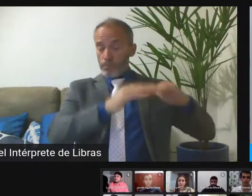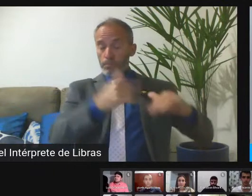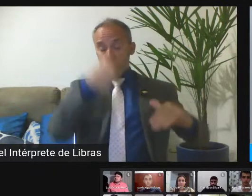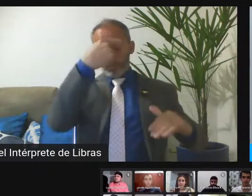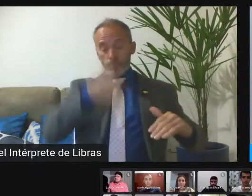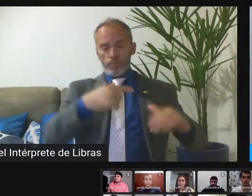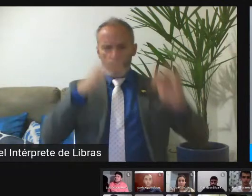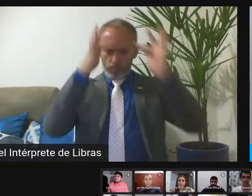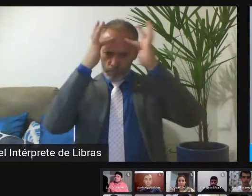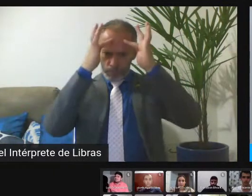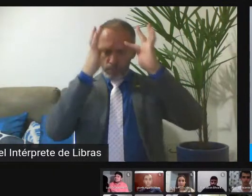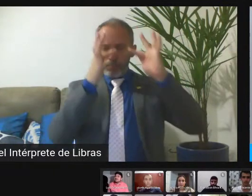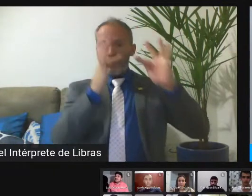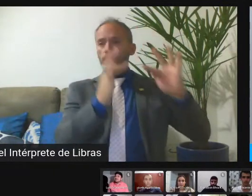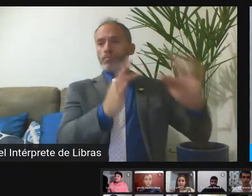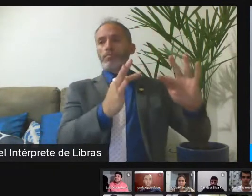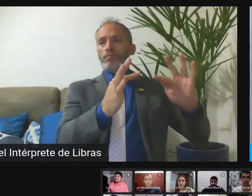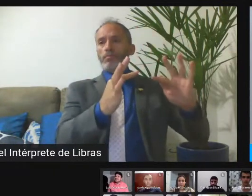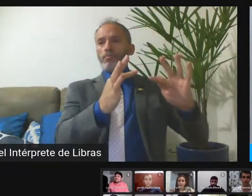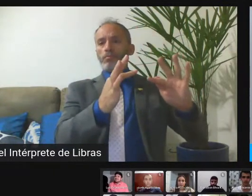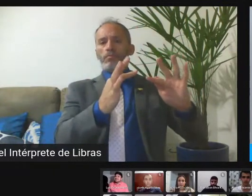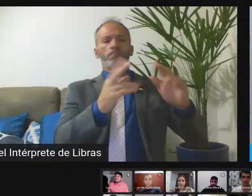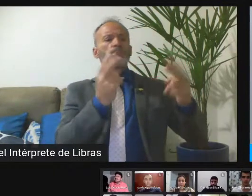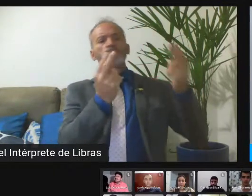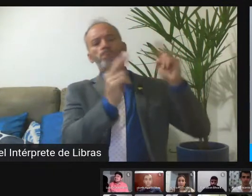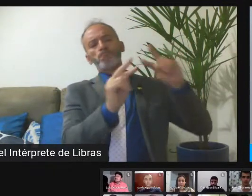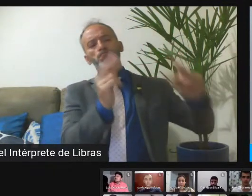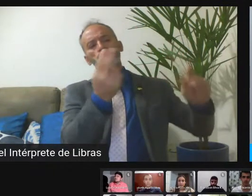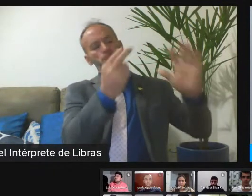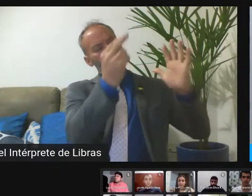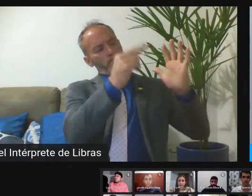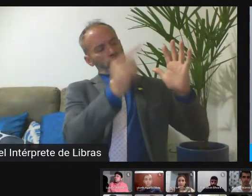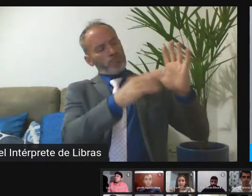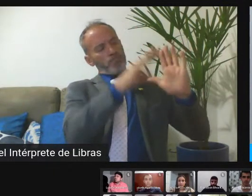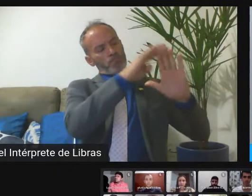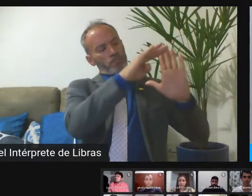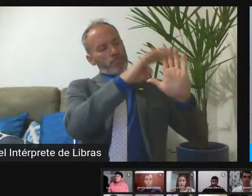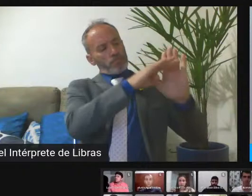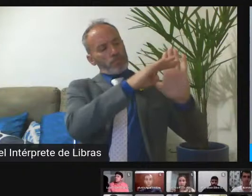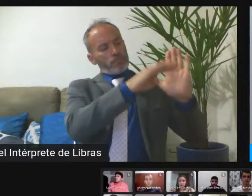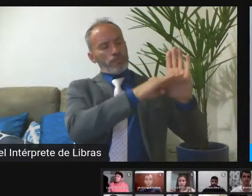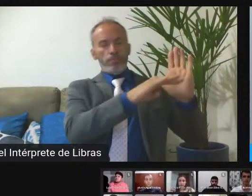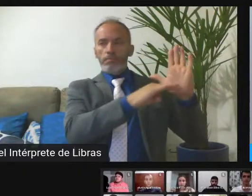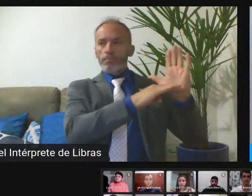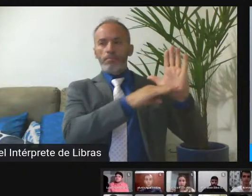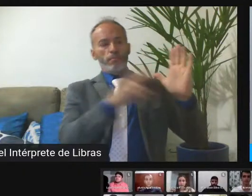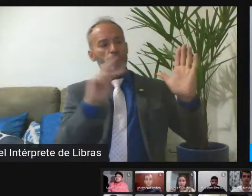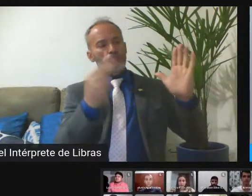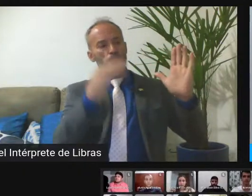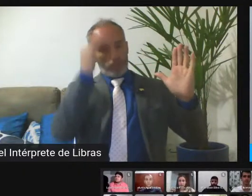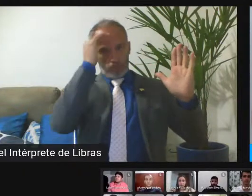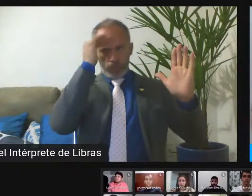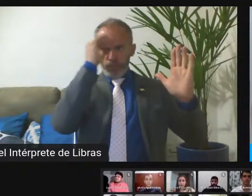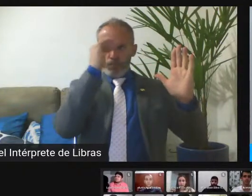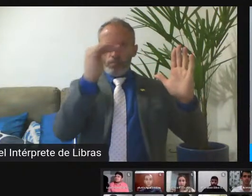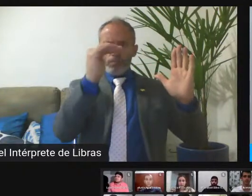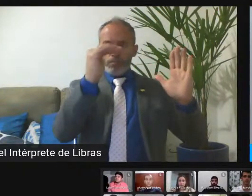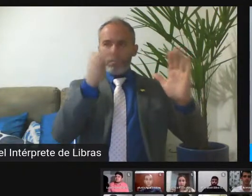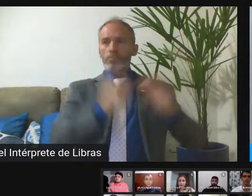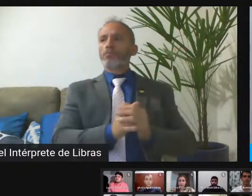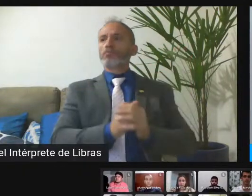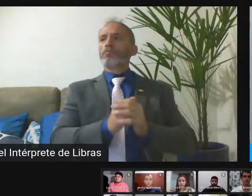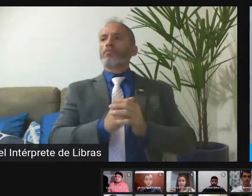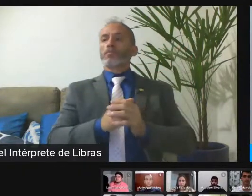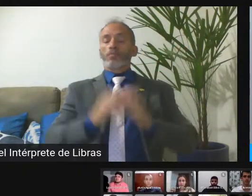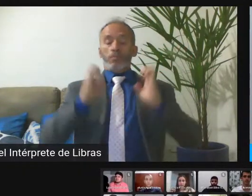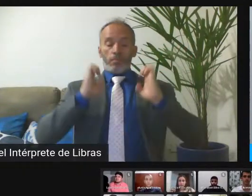ser fiel na observância dos princípios, da honestidade e da